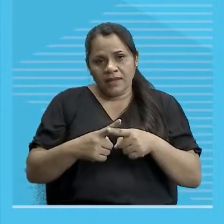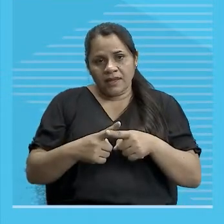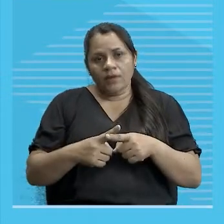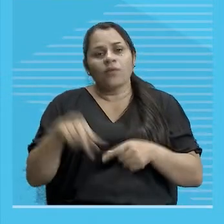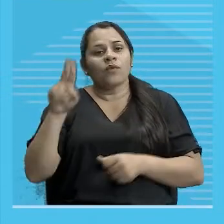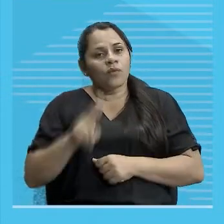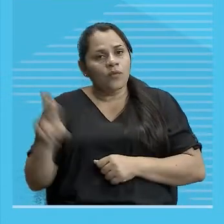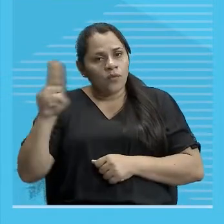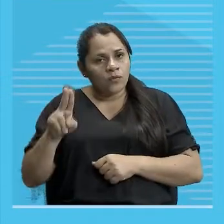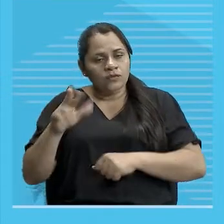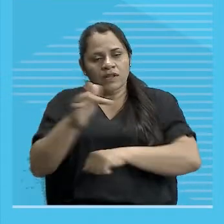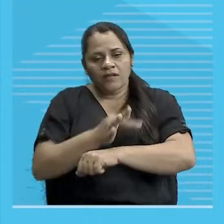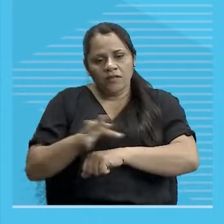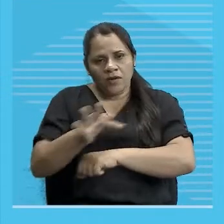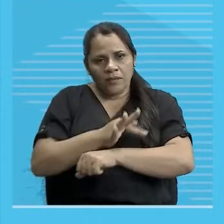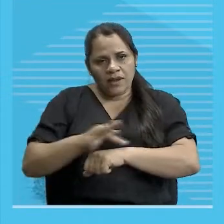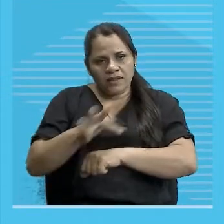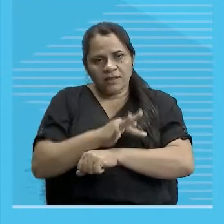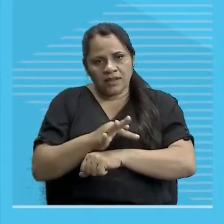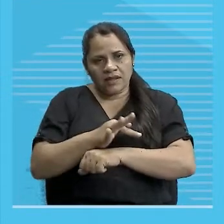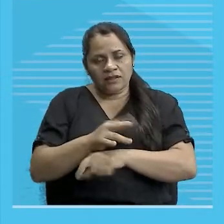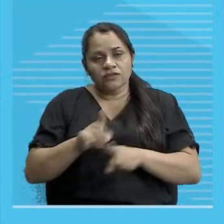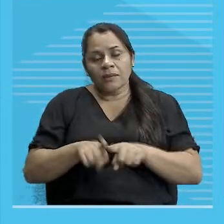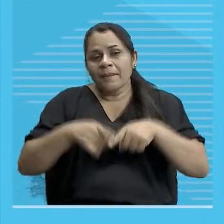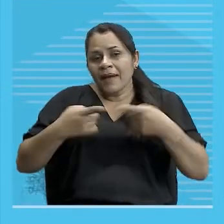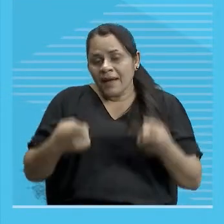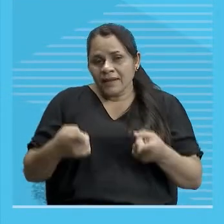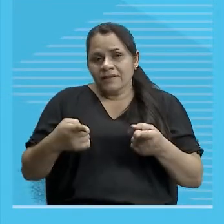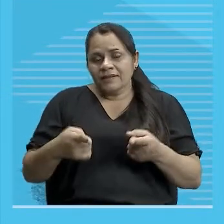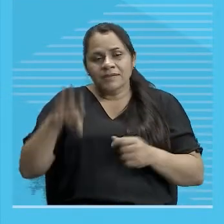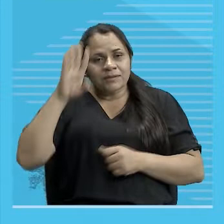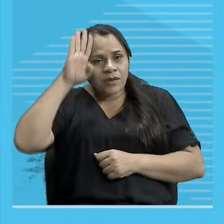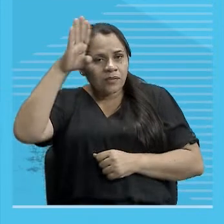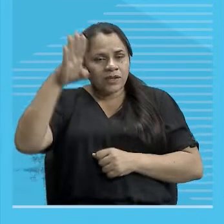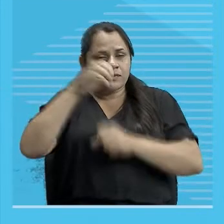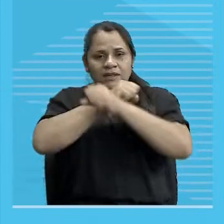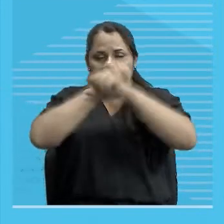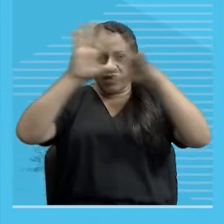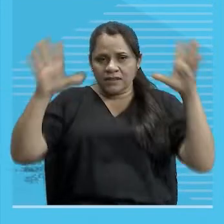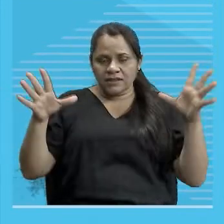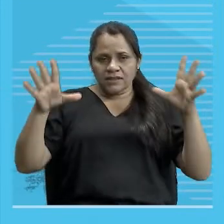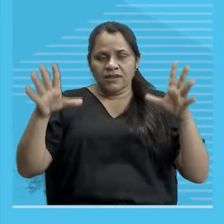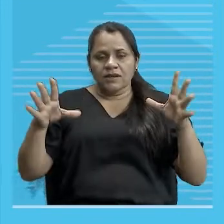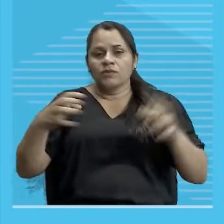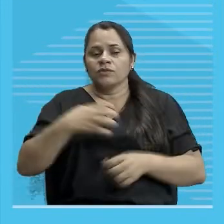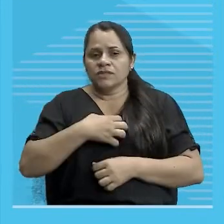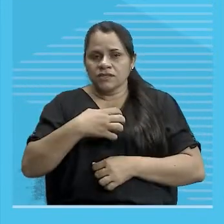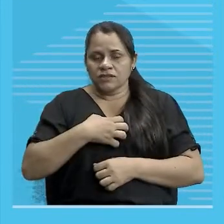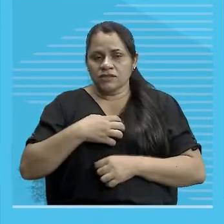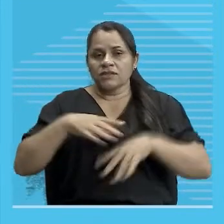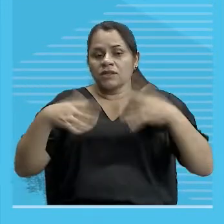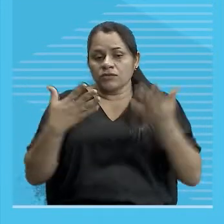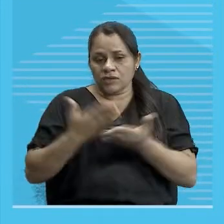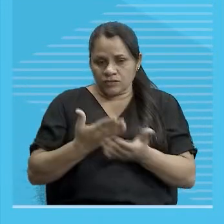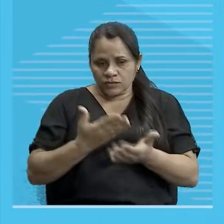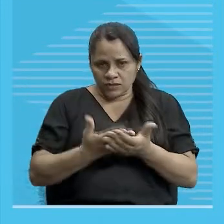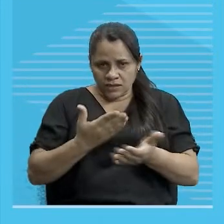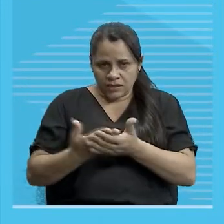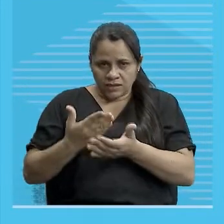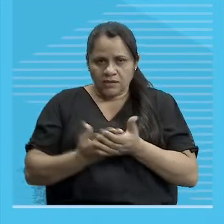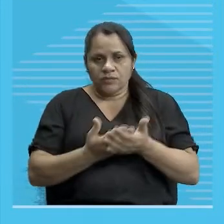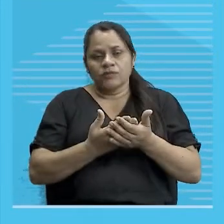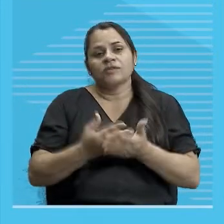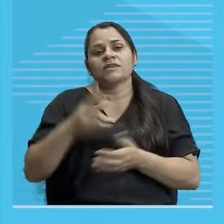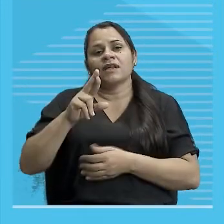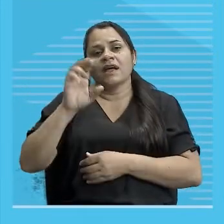linguagem, mas principalmente para esclarecer os sentidos. Nós já estudamos regência na nossa última aula, né? Fizemos uma aulinha